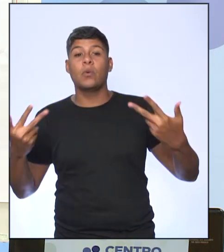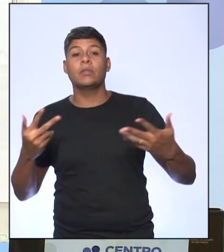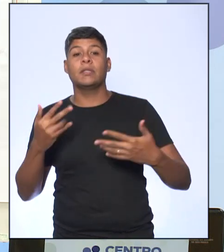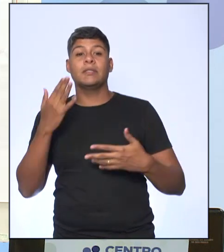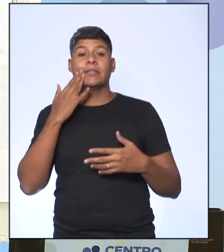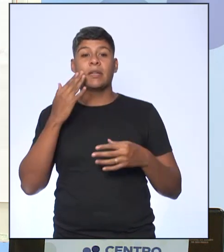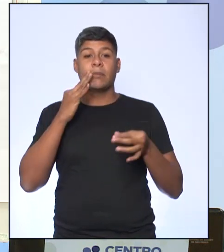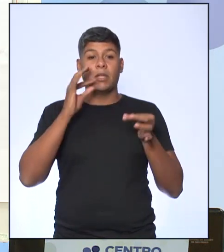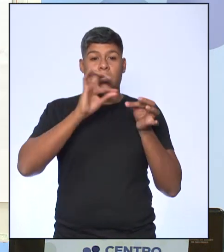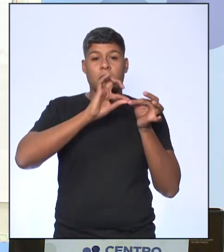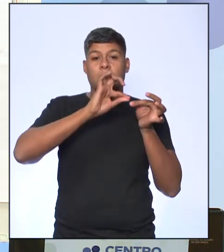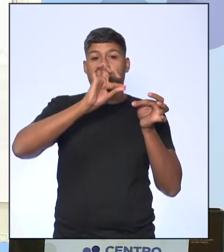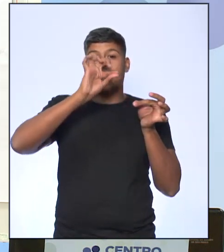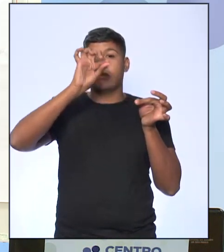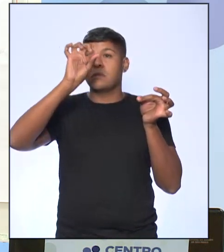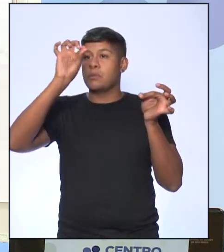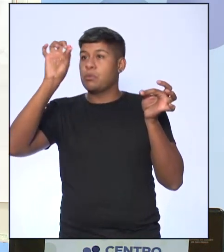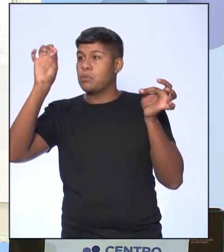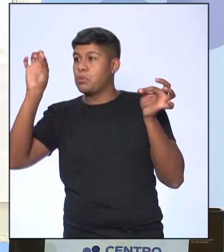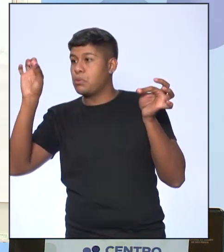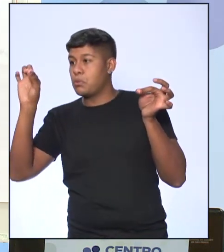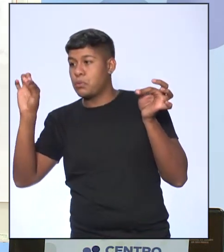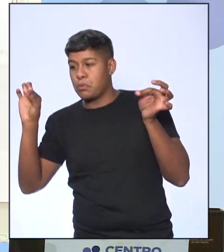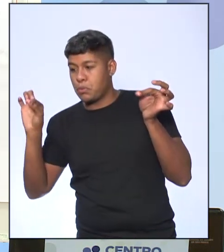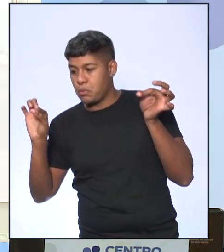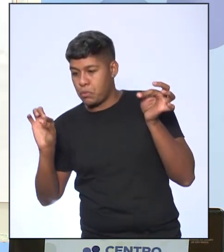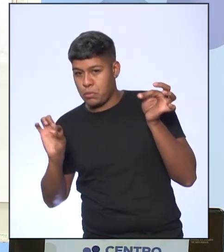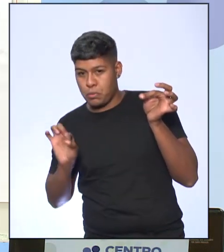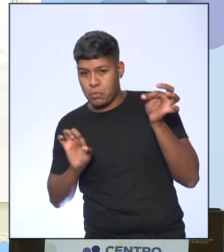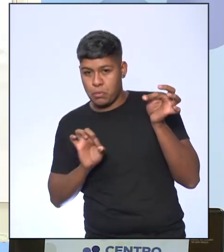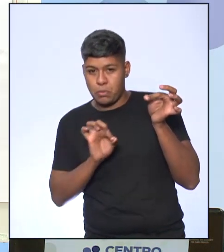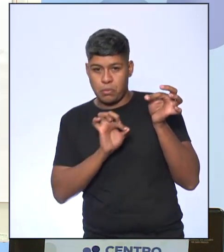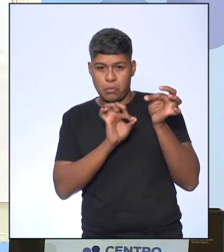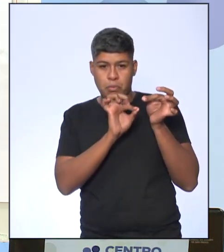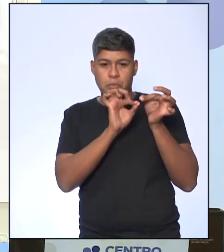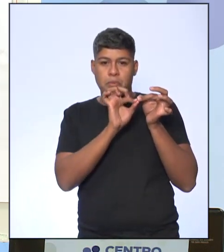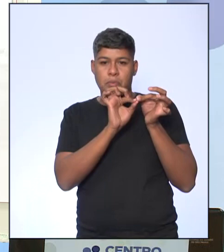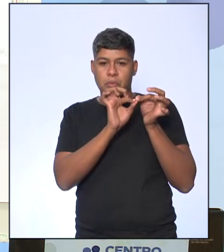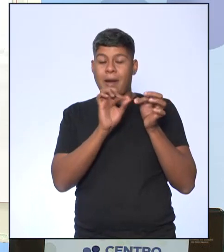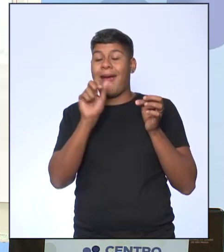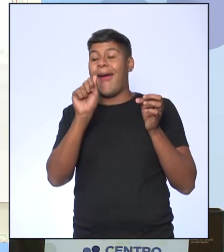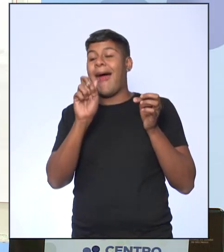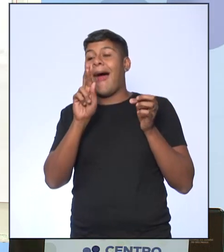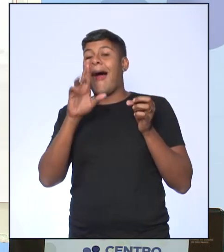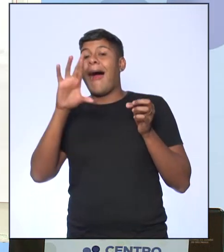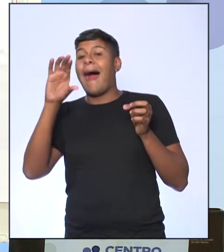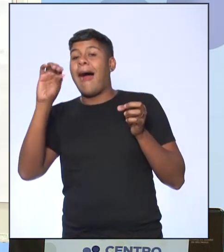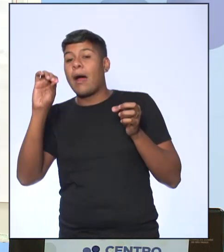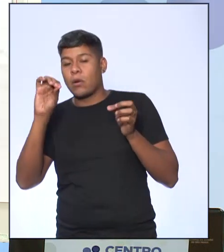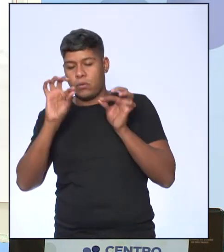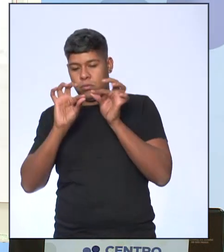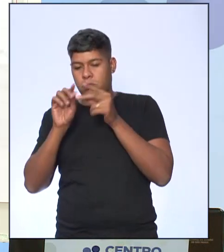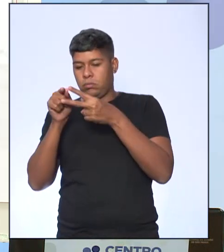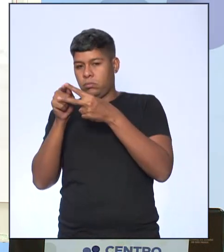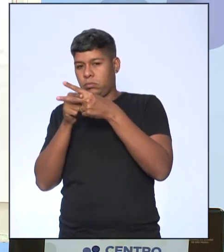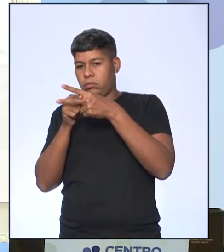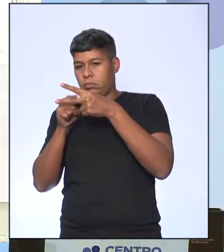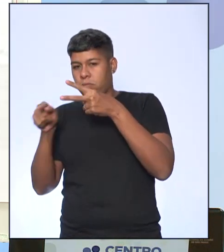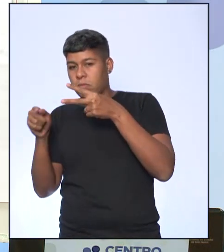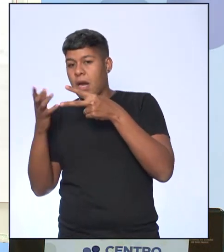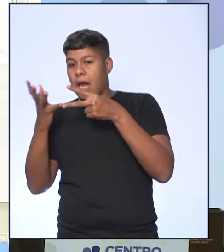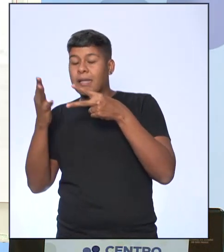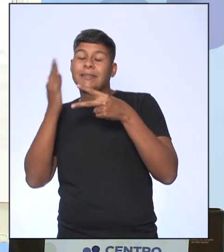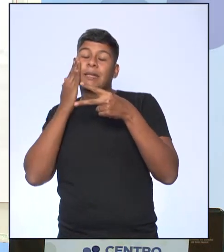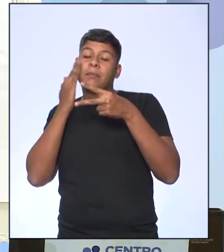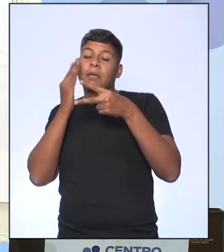O comprimento do arco é a medida aqui, não da circunferência inteira. Eu quero medir esse